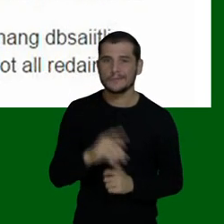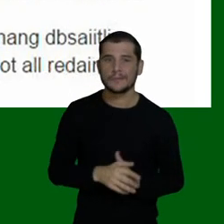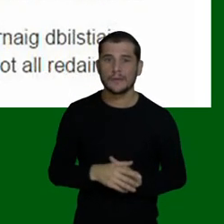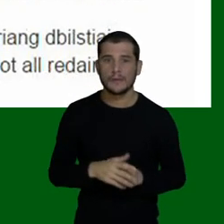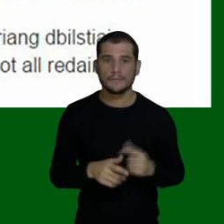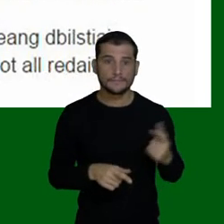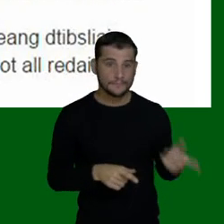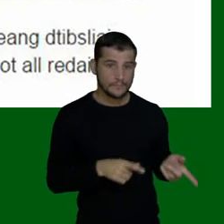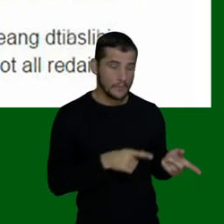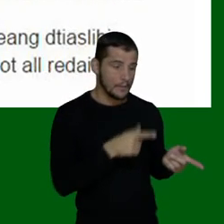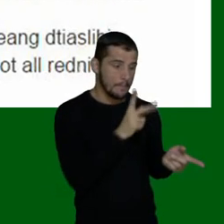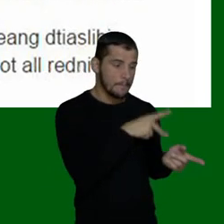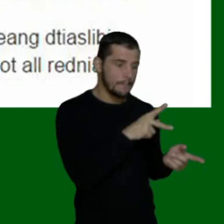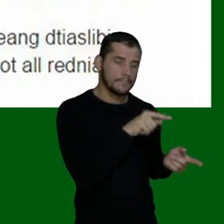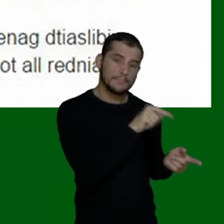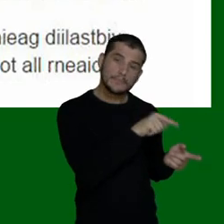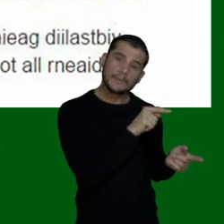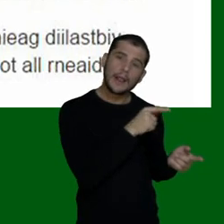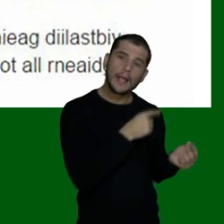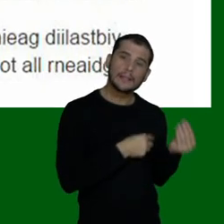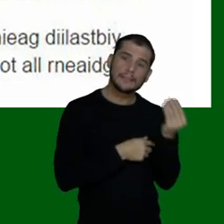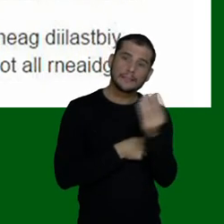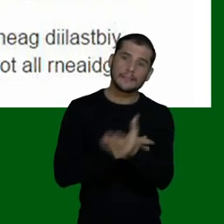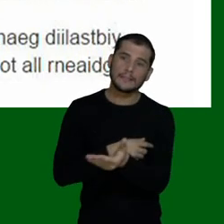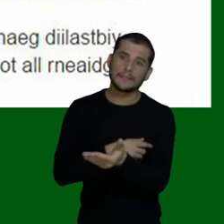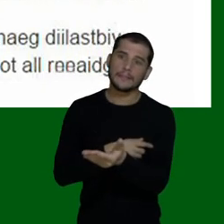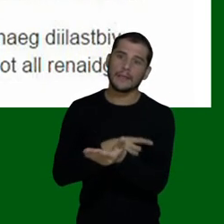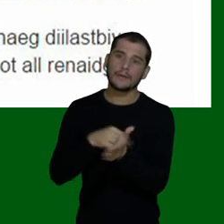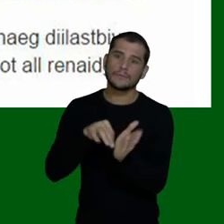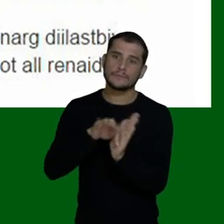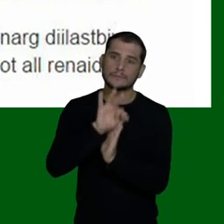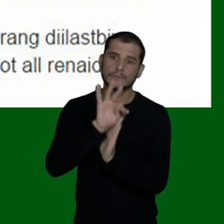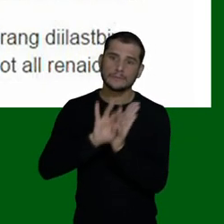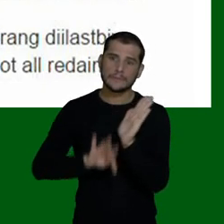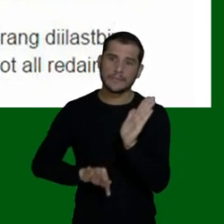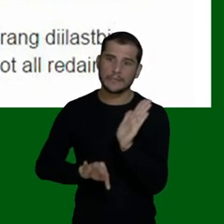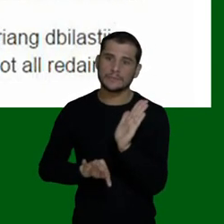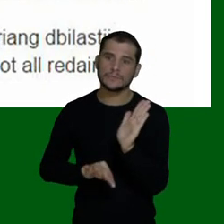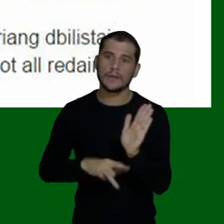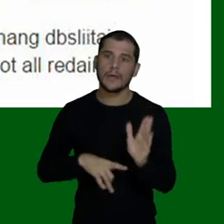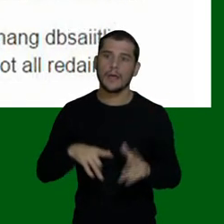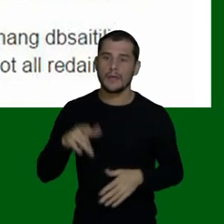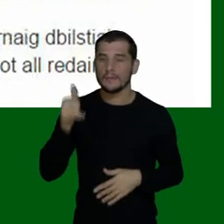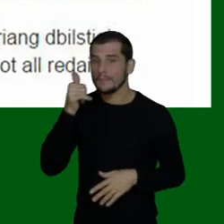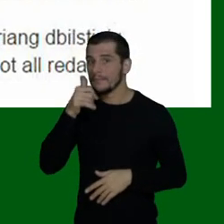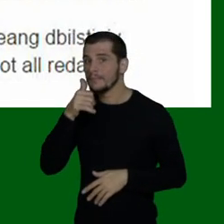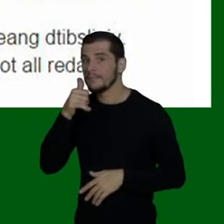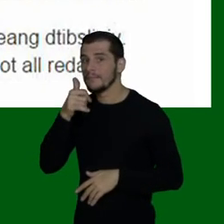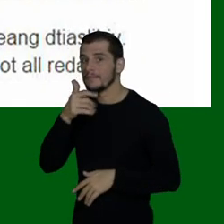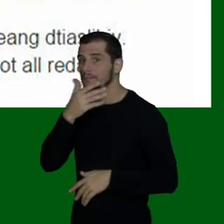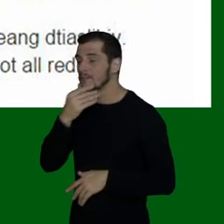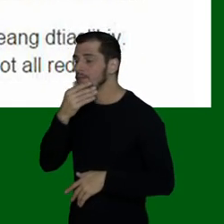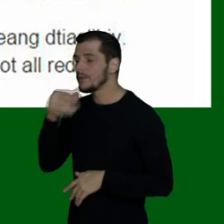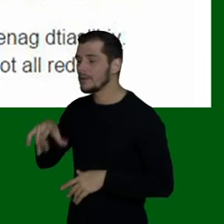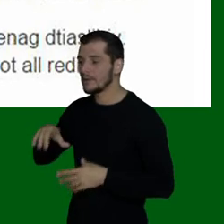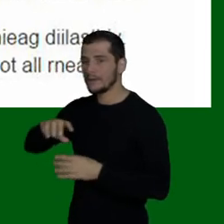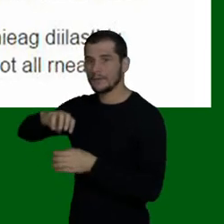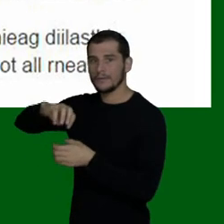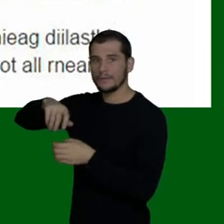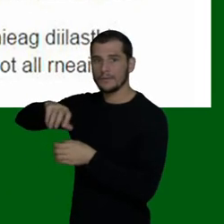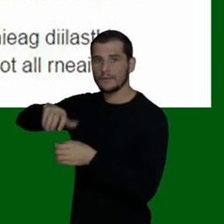aí o o menininho falou tia você tá me dando um ditado de terror falei como de terror O menino abriu a